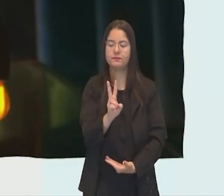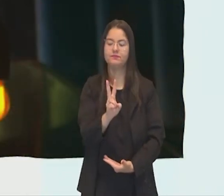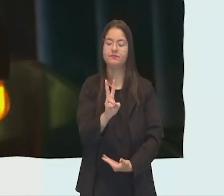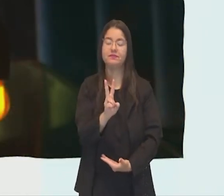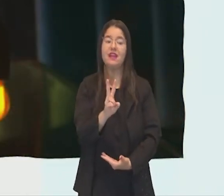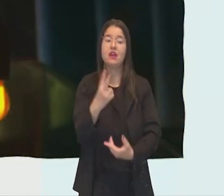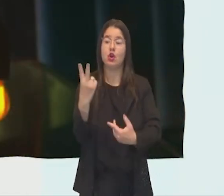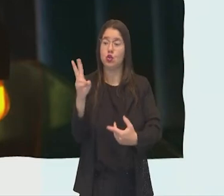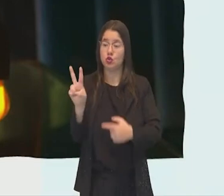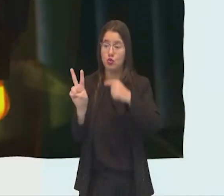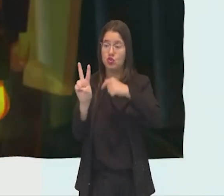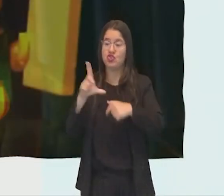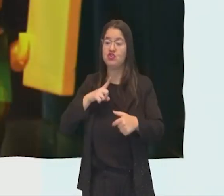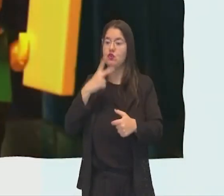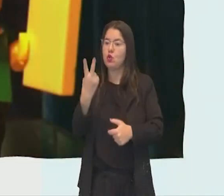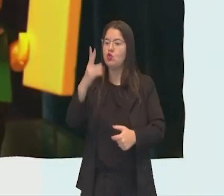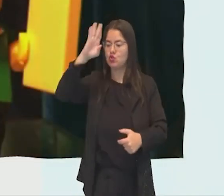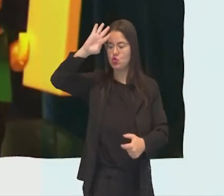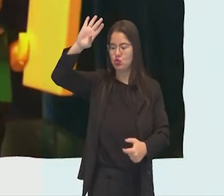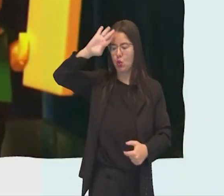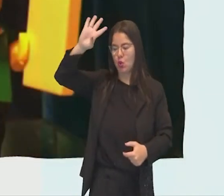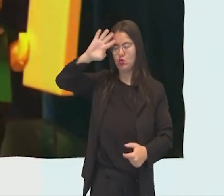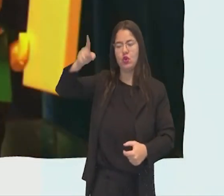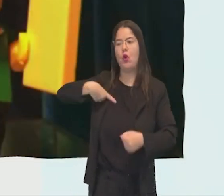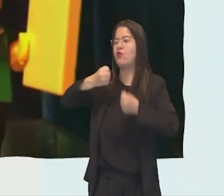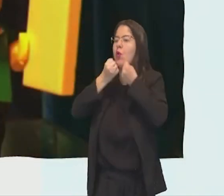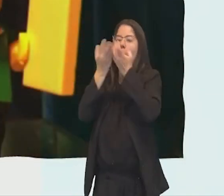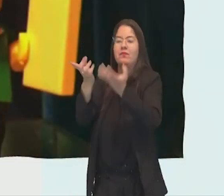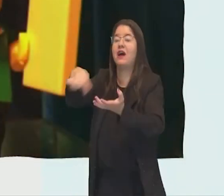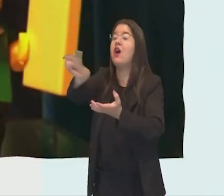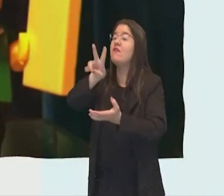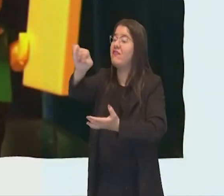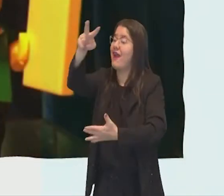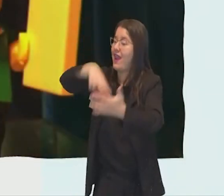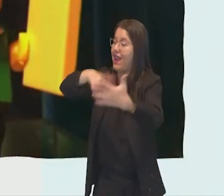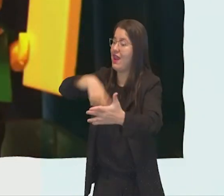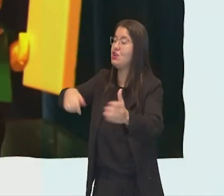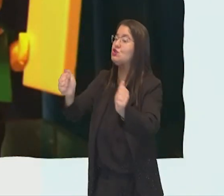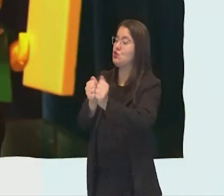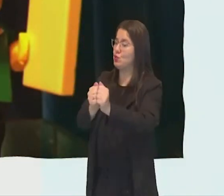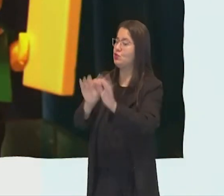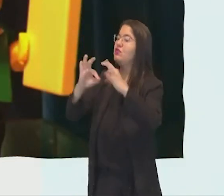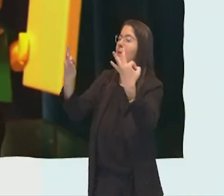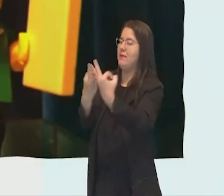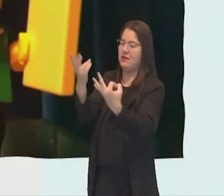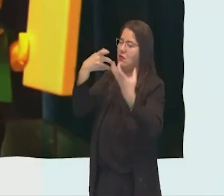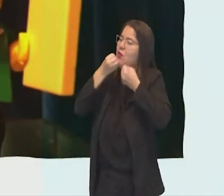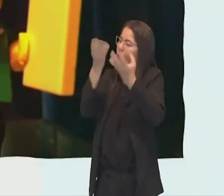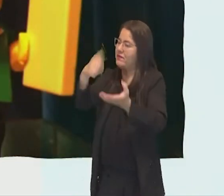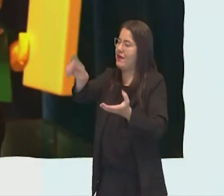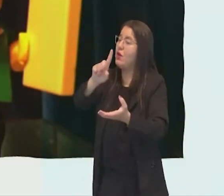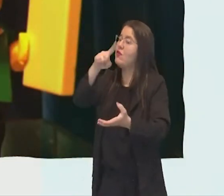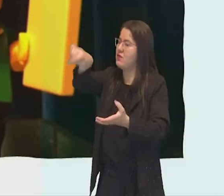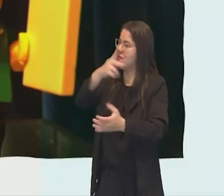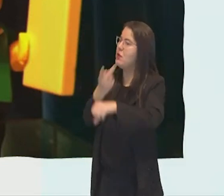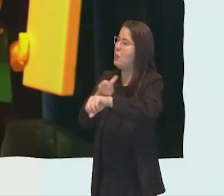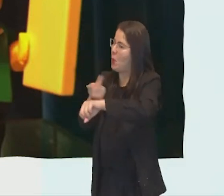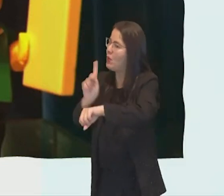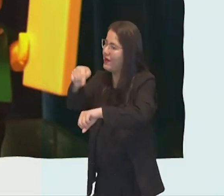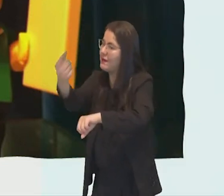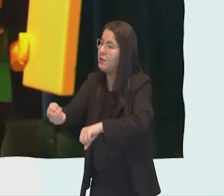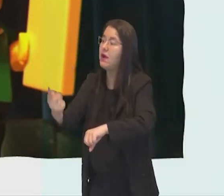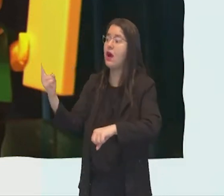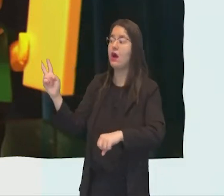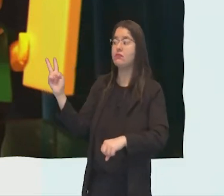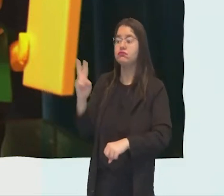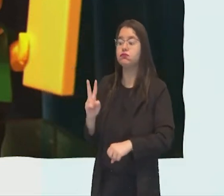dois sonhos, que eu não vou contar para vocês, porque vocês vão ler em casa com as suas famílias. Tiveram dois